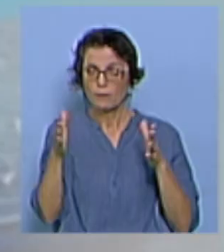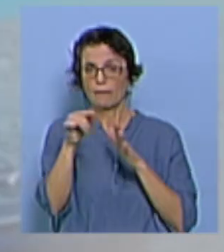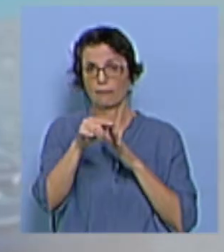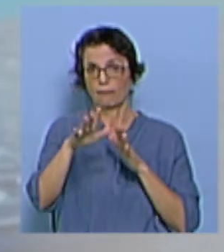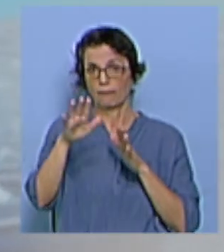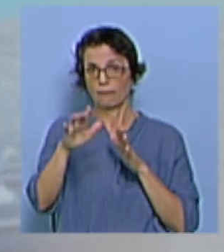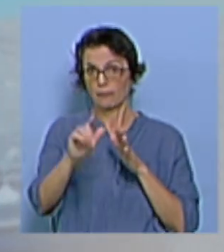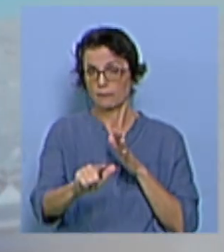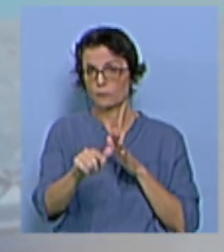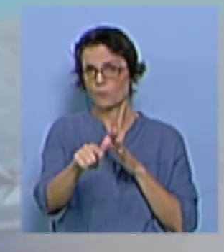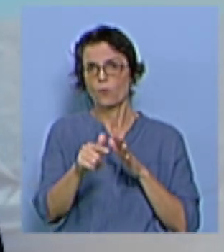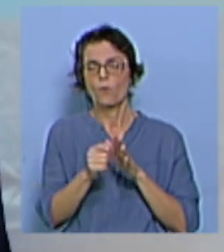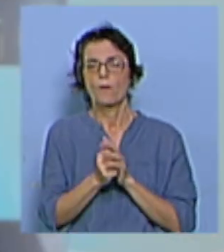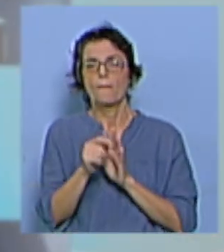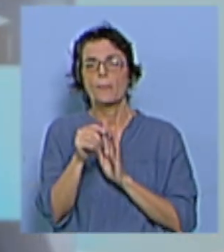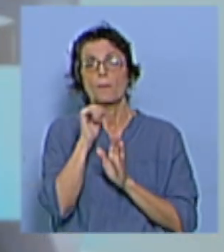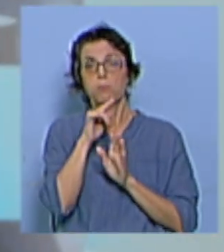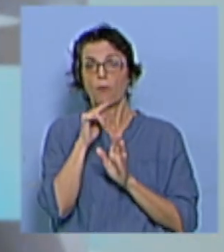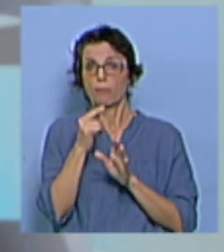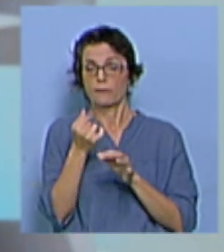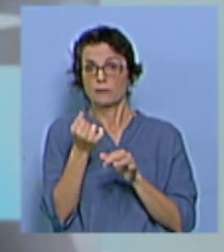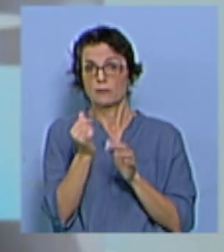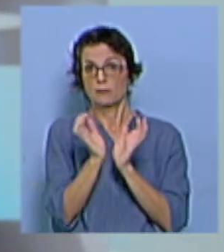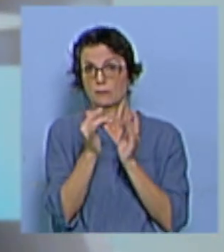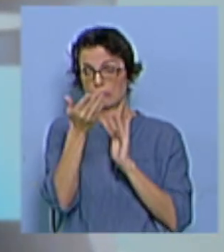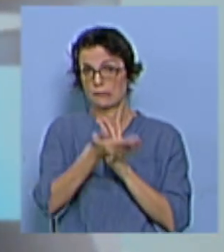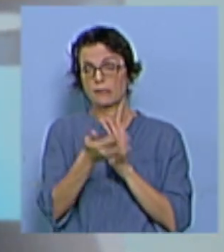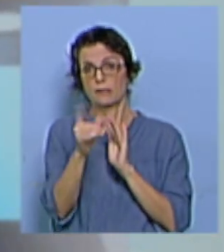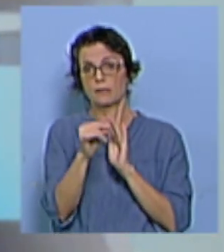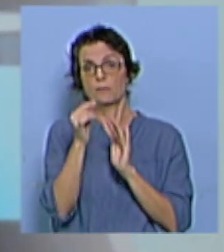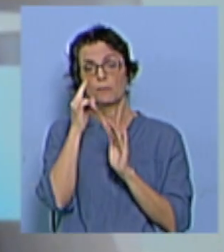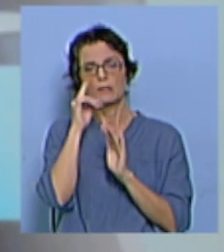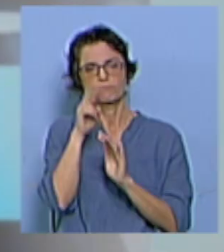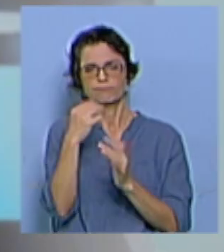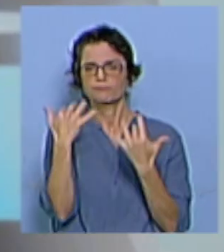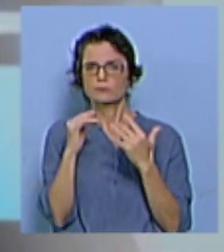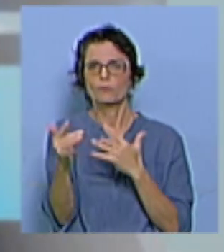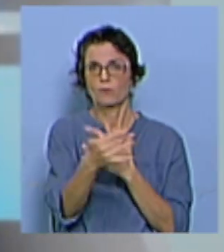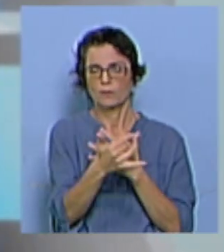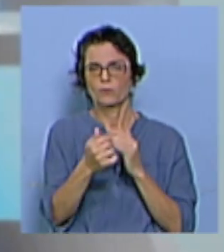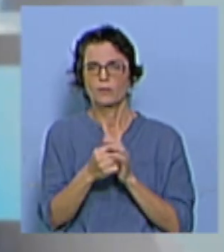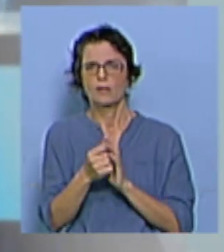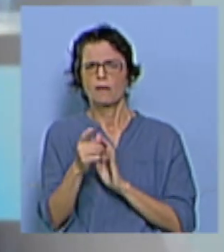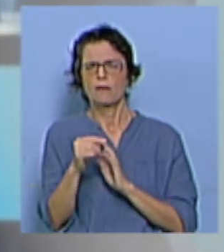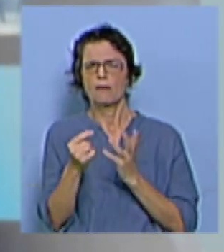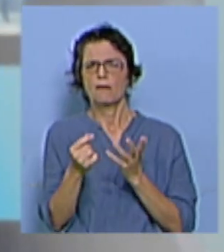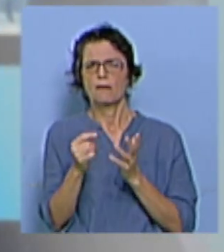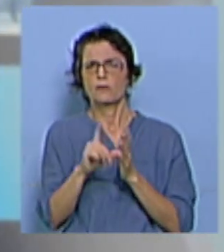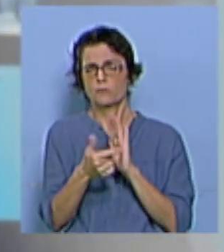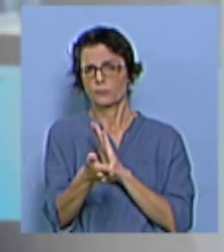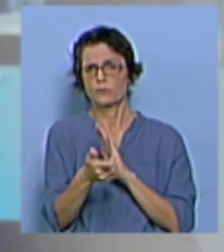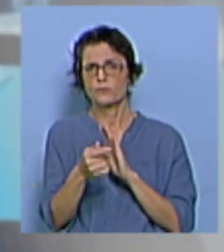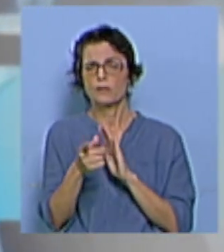Sim. Ver esta iniciativa, Sunset com Deus, que também chega aos telemóveis, através do